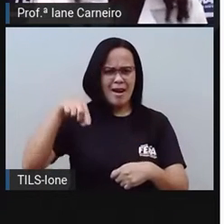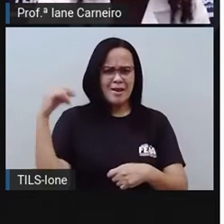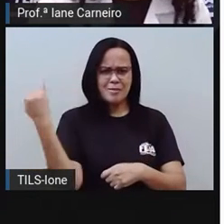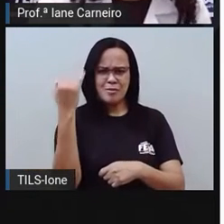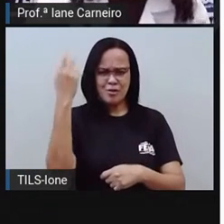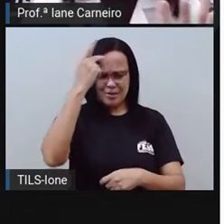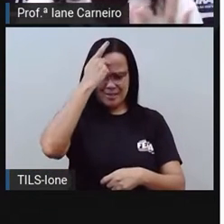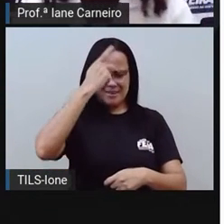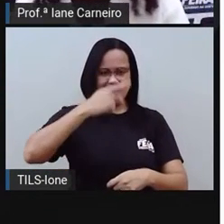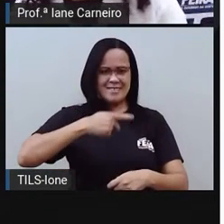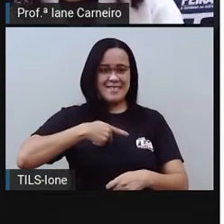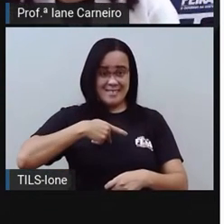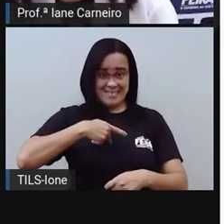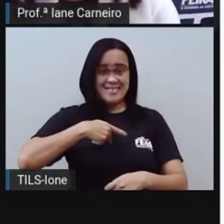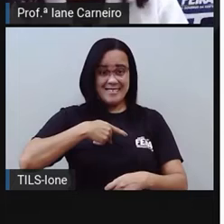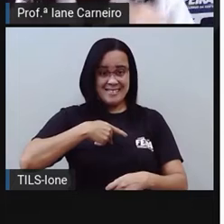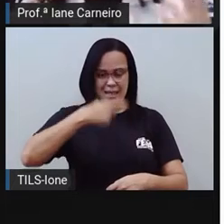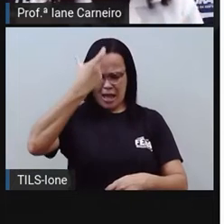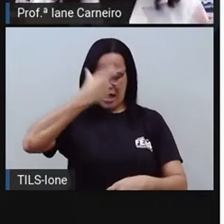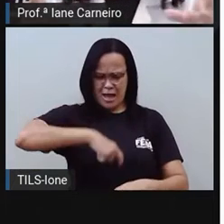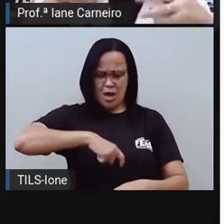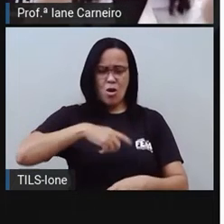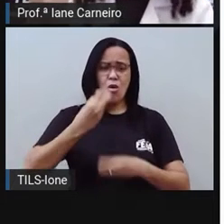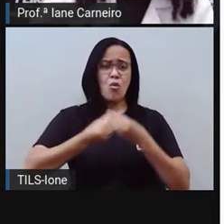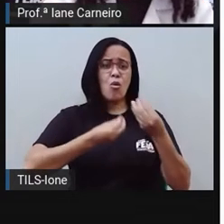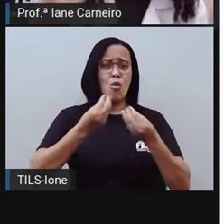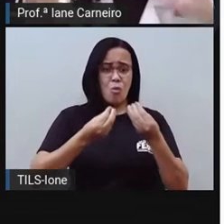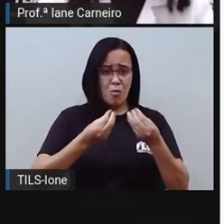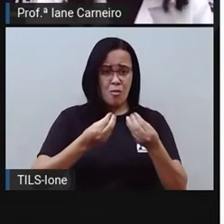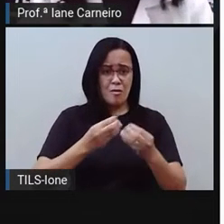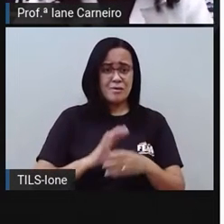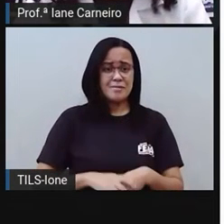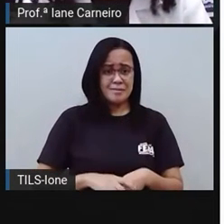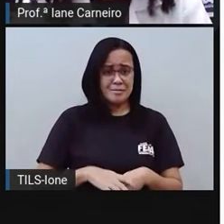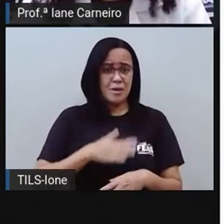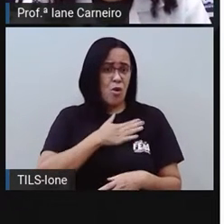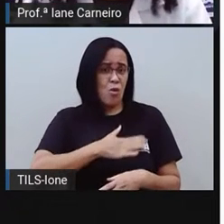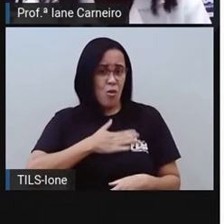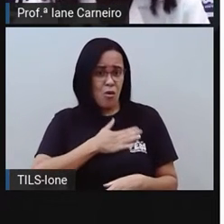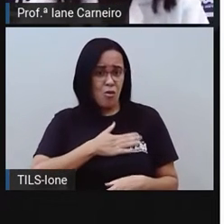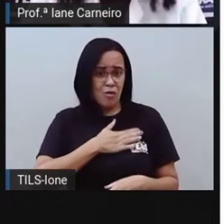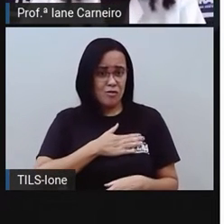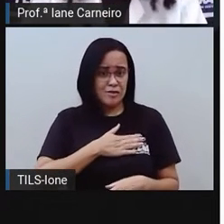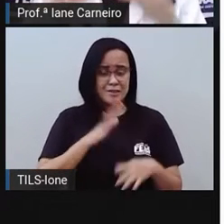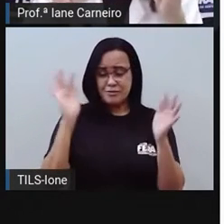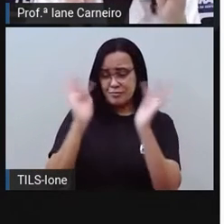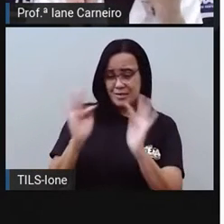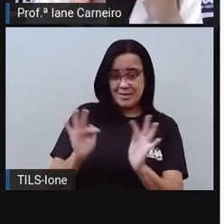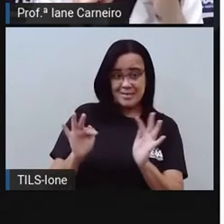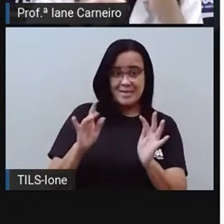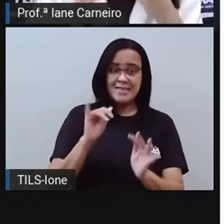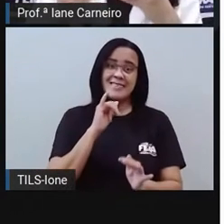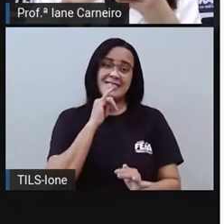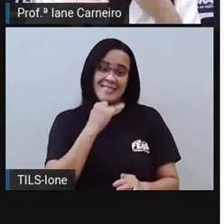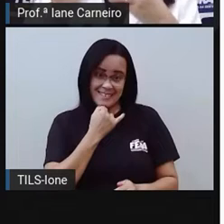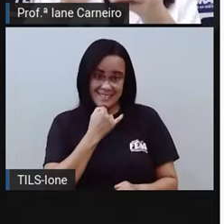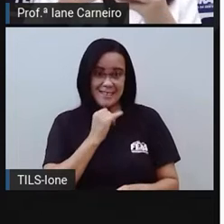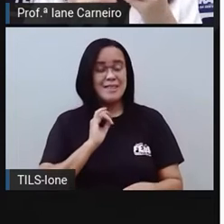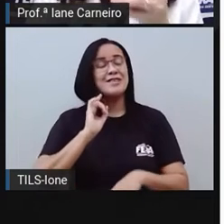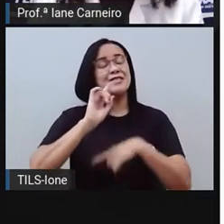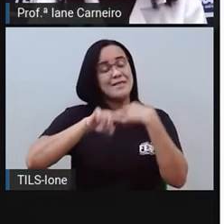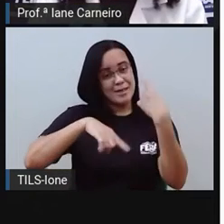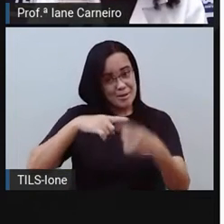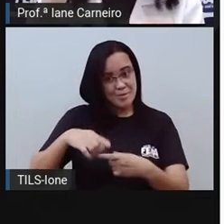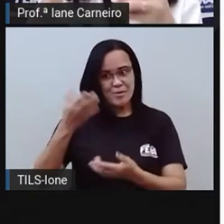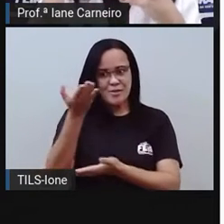deixa feliz, o que te deixa triste, e assim você vai saber falar para o outro também, né? E aí, nessa relação, depois que você